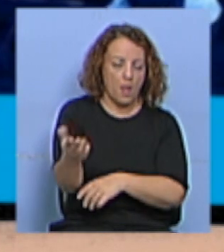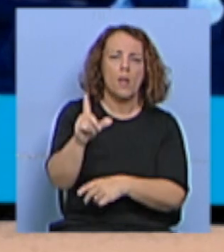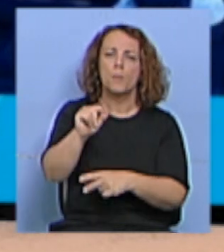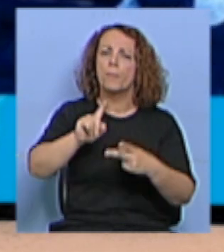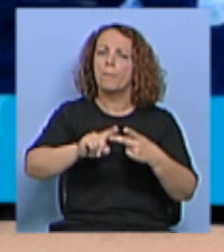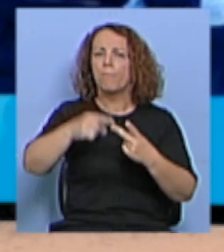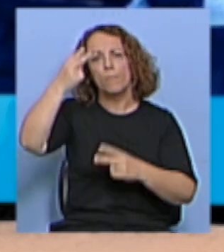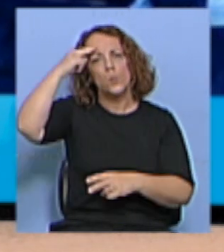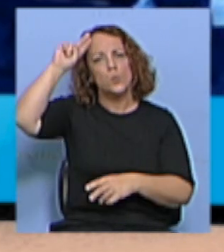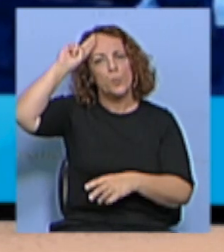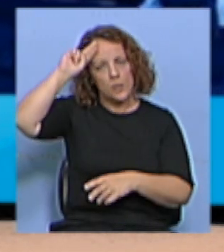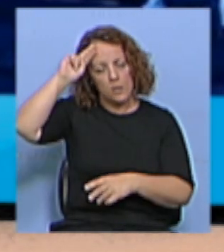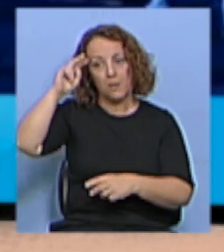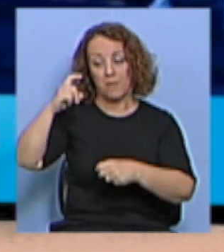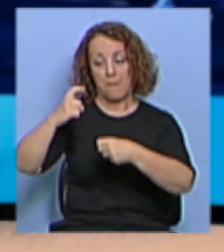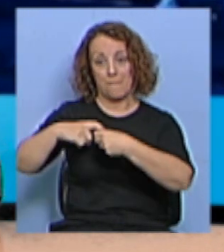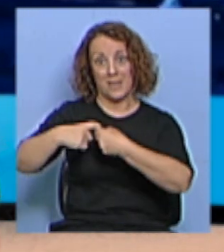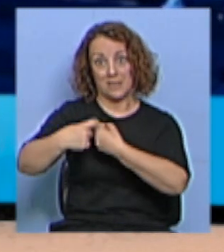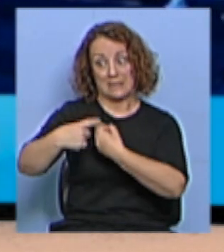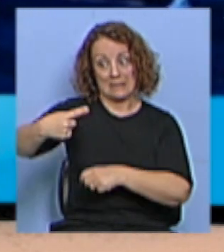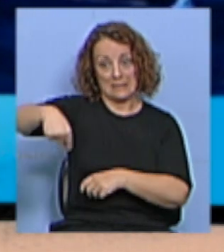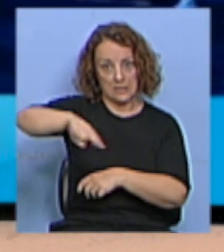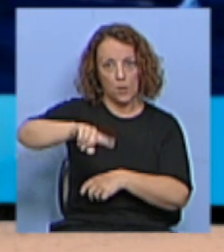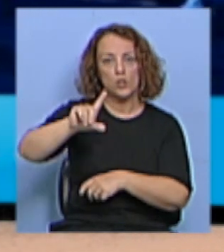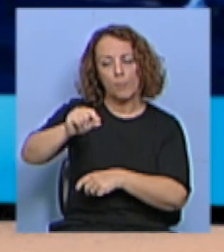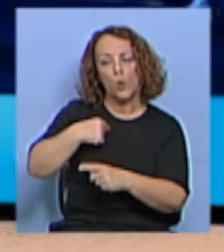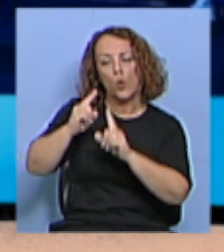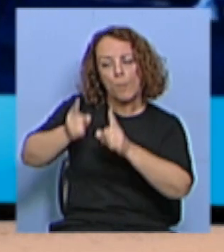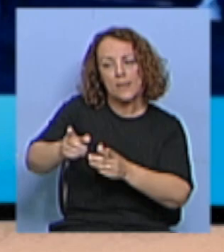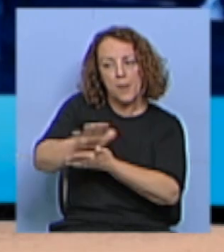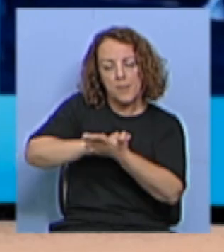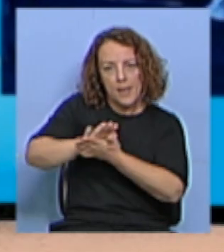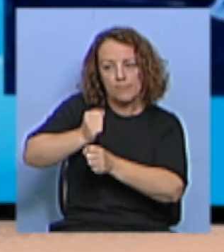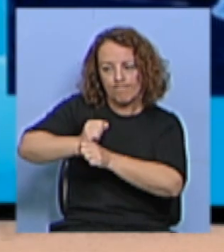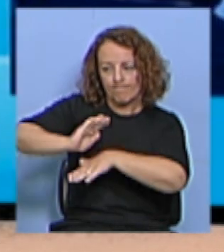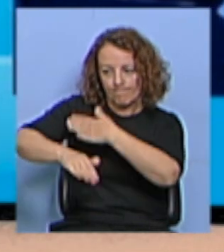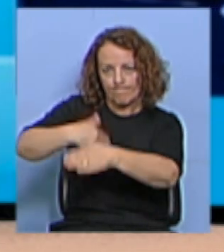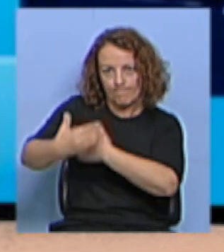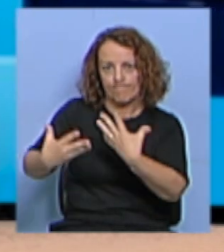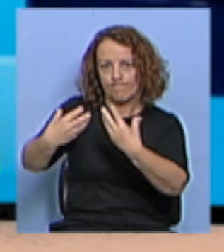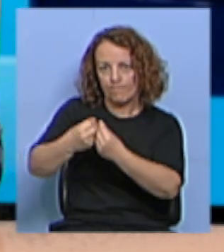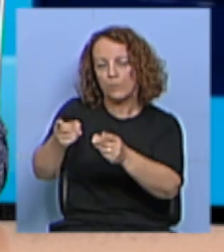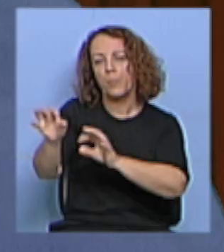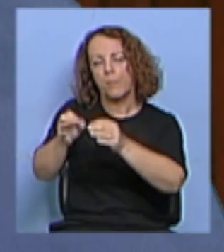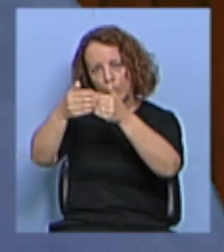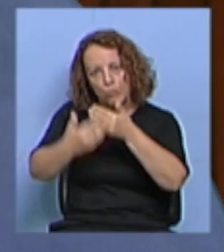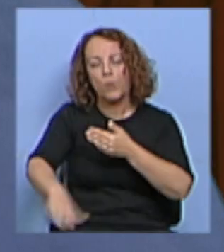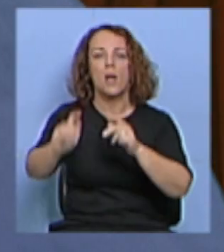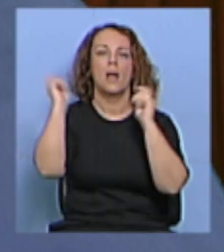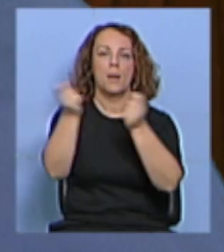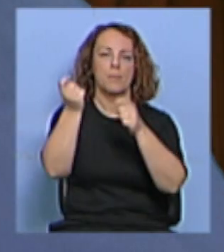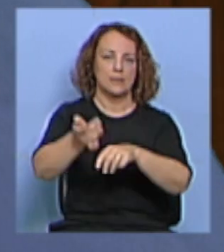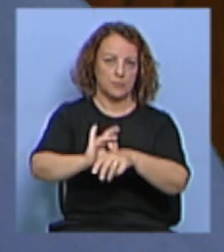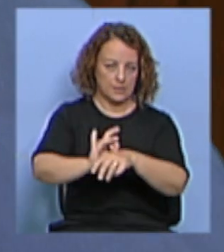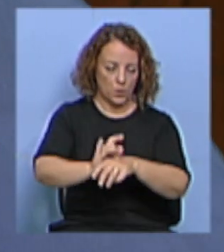também estamos com os nossos parceiros já a desenvolver o início do que pode ser, o que podem ser ações de sensibilização.